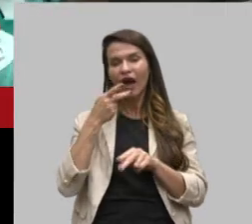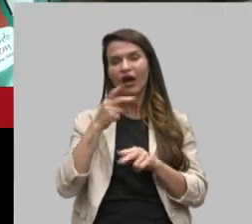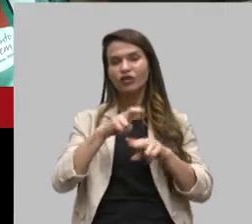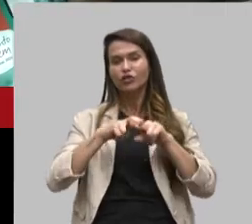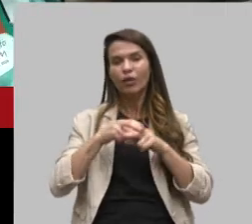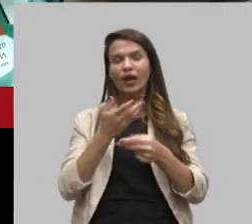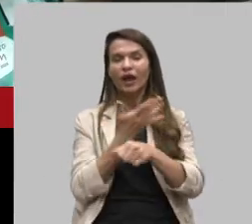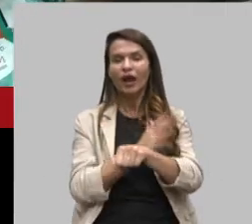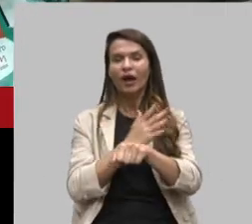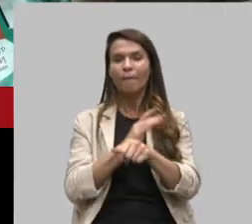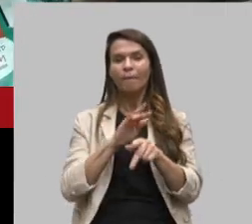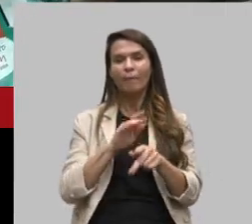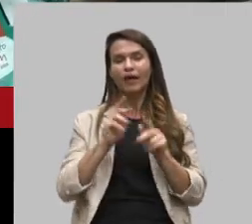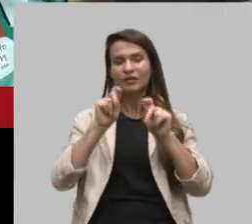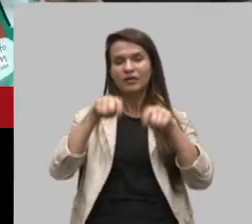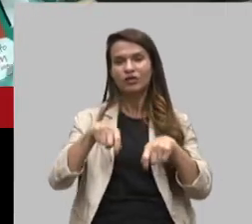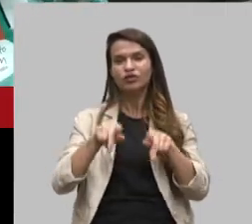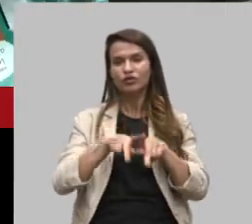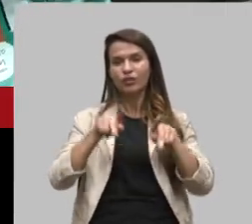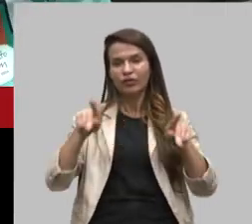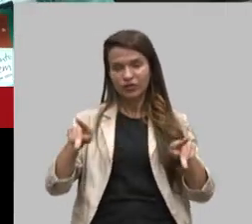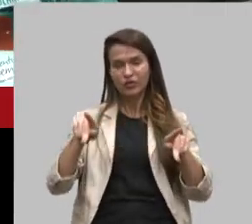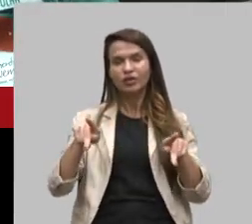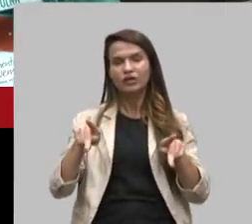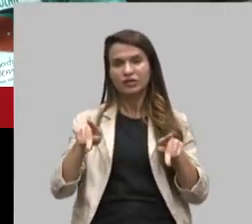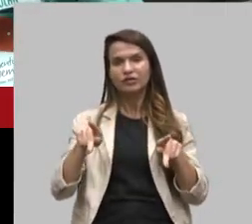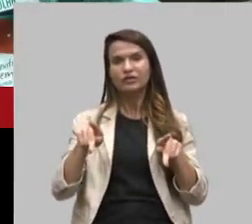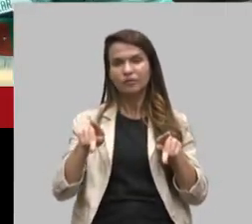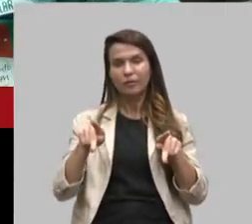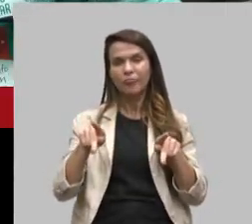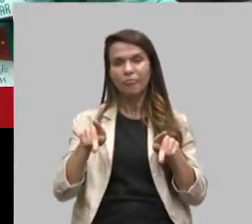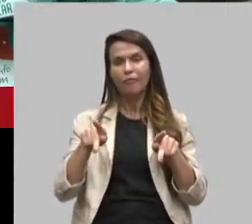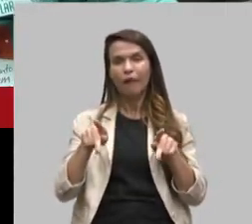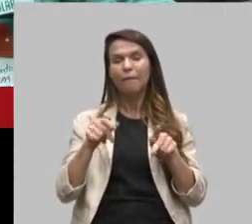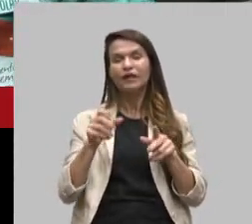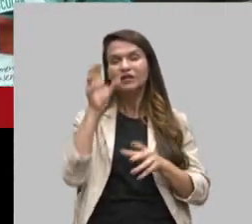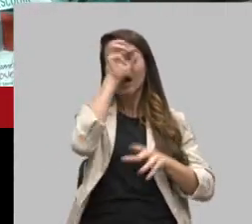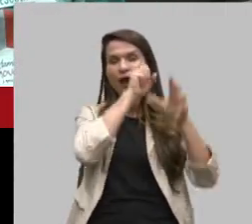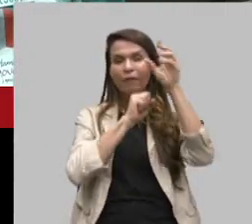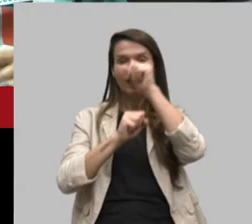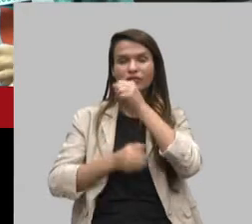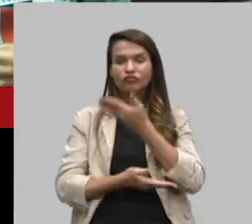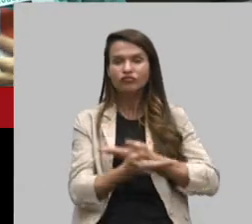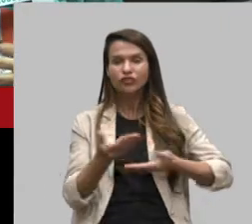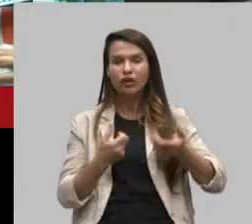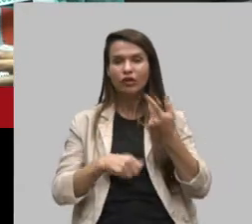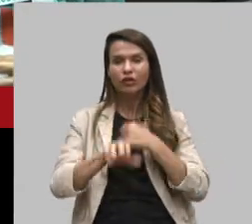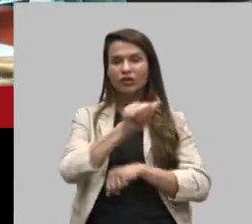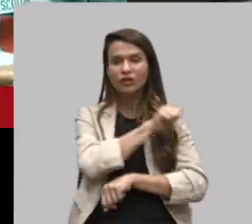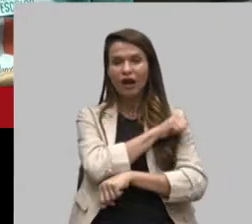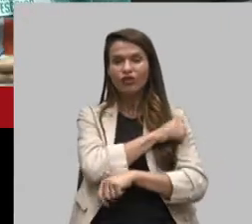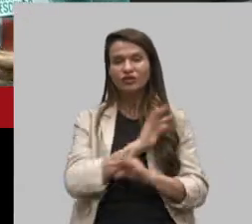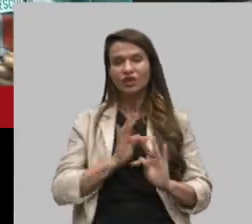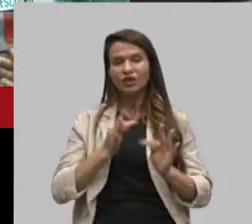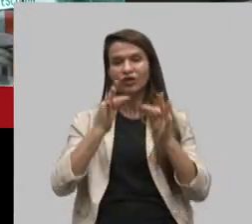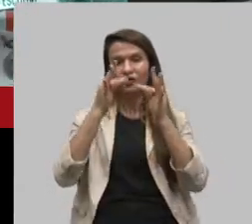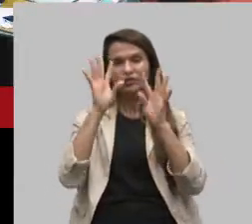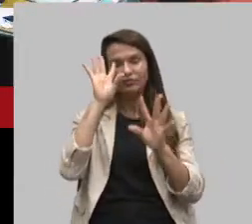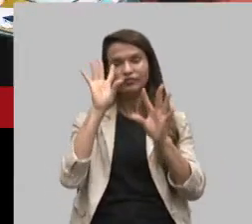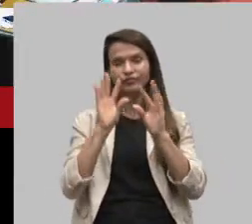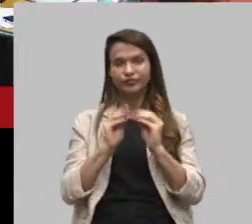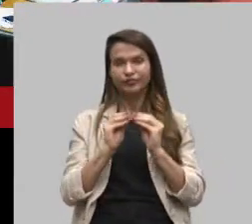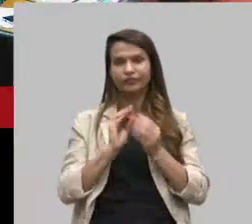seriam somente a capacitação dos professores para eles aprenderem a lidar com os alunos e Essas tecnologias é